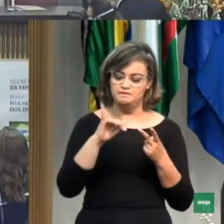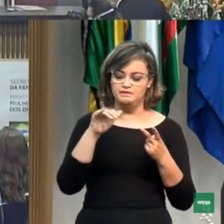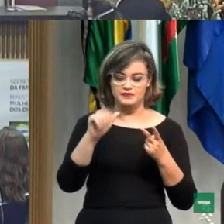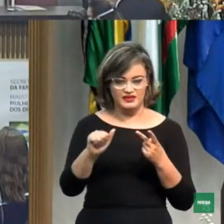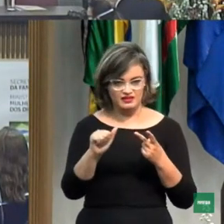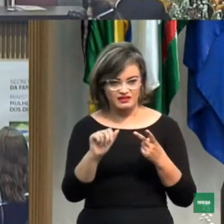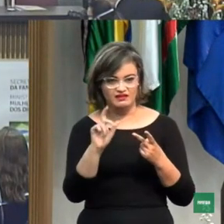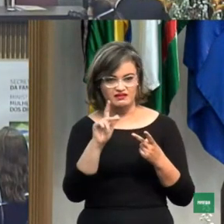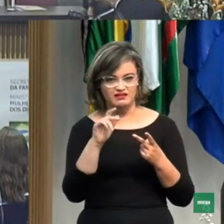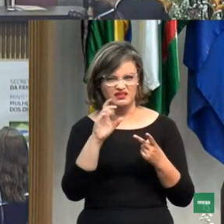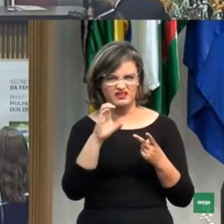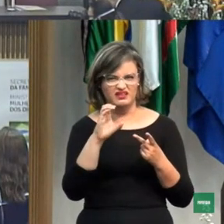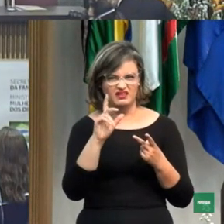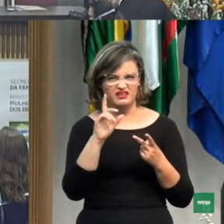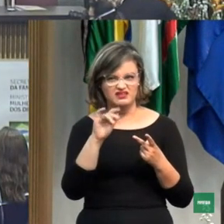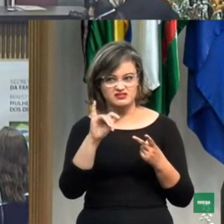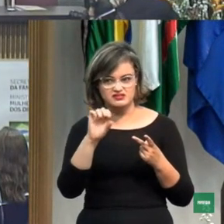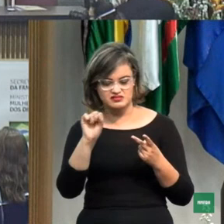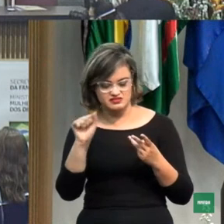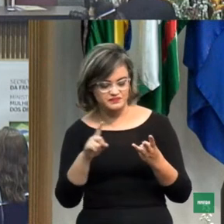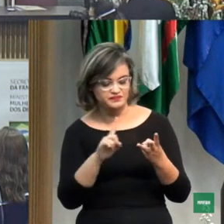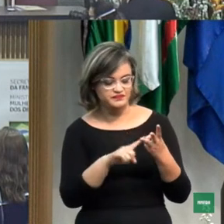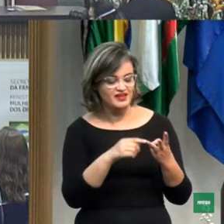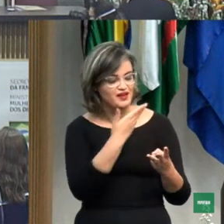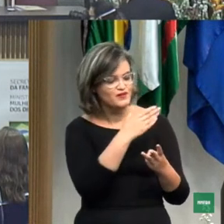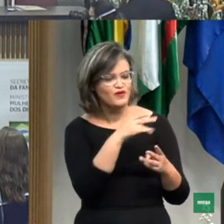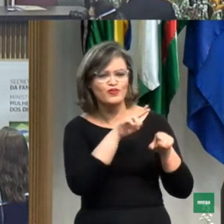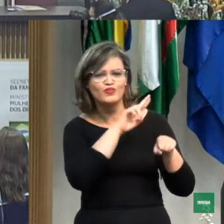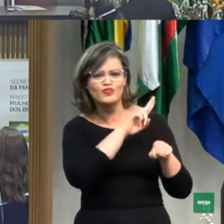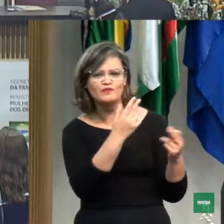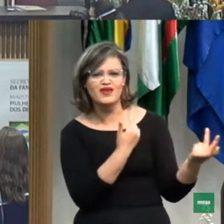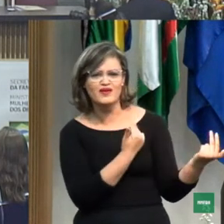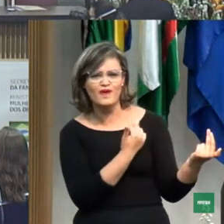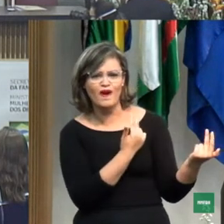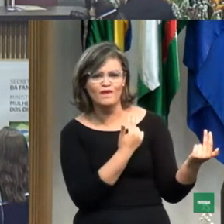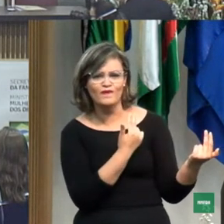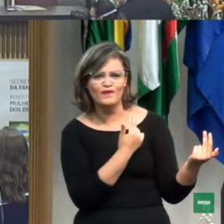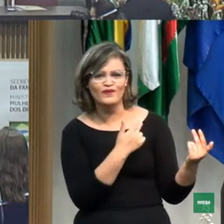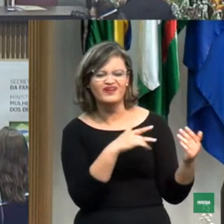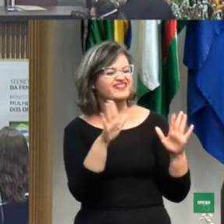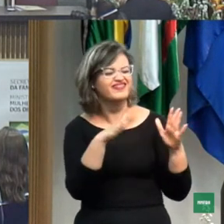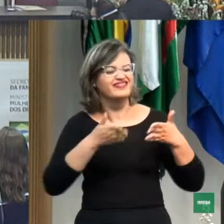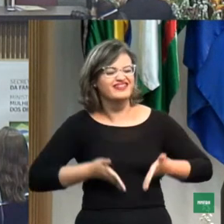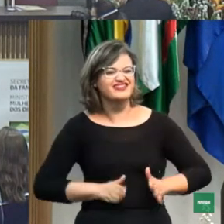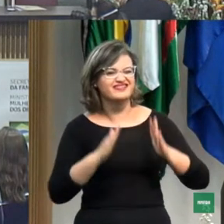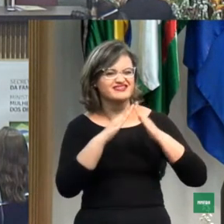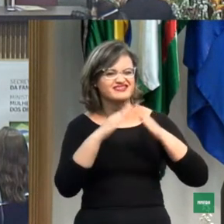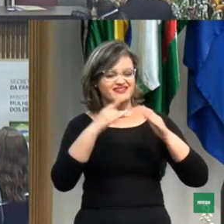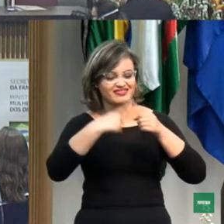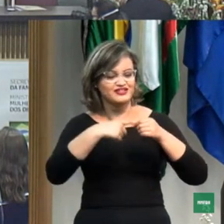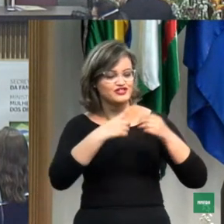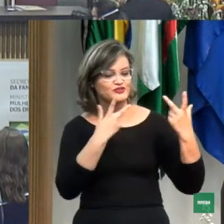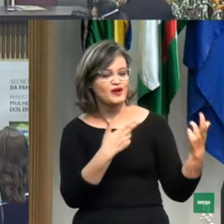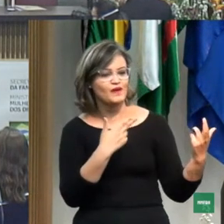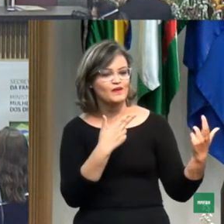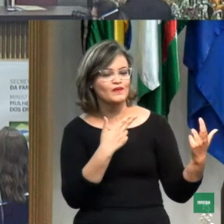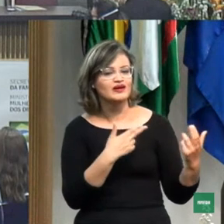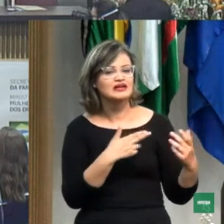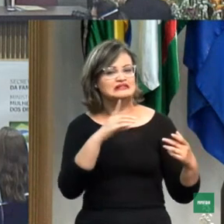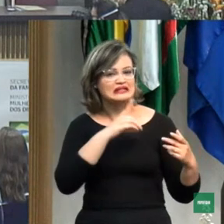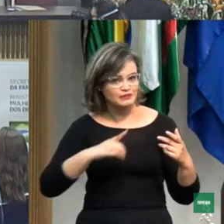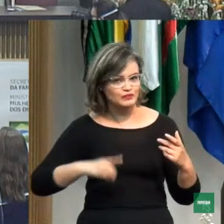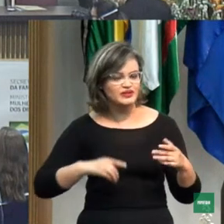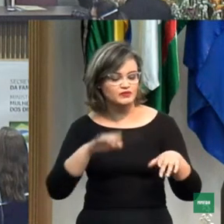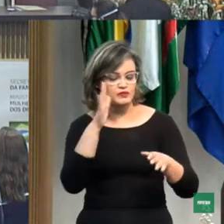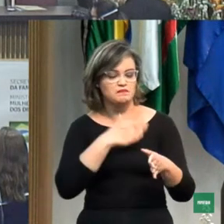o meu xará aqui, meu conterrâneo que eu conheci hoje, que é deputado do meu estado,